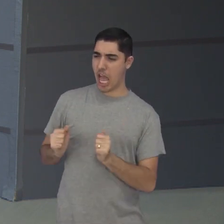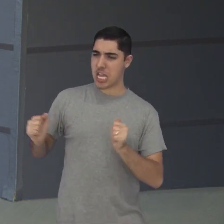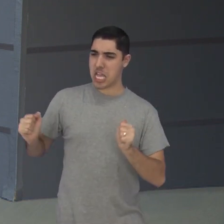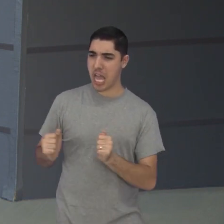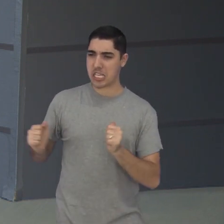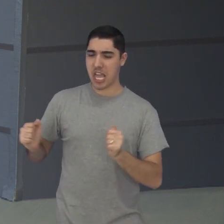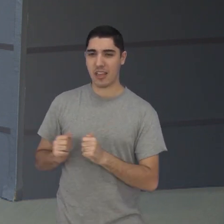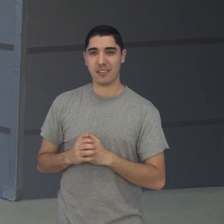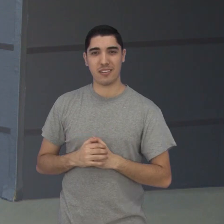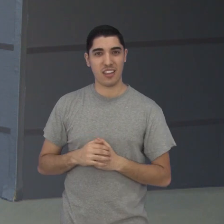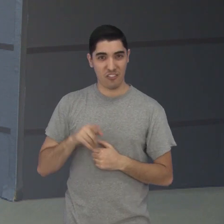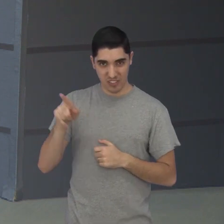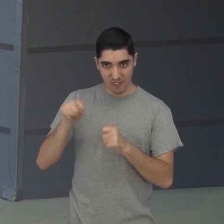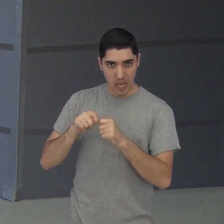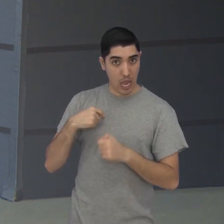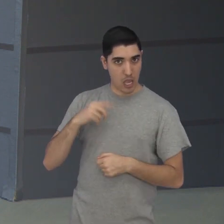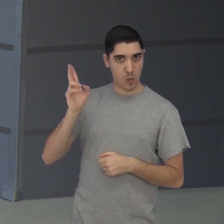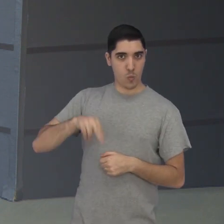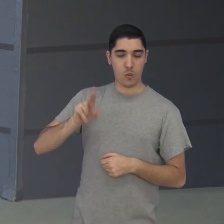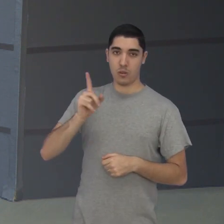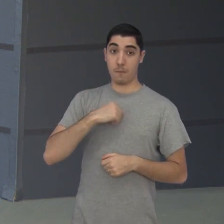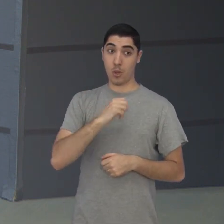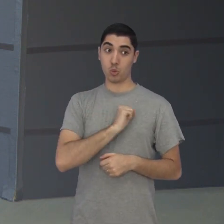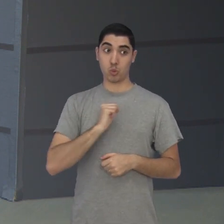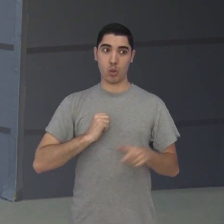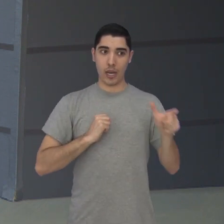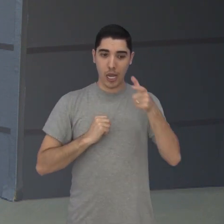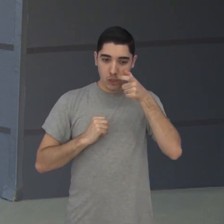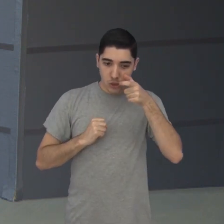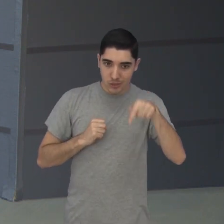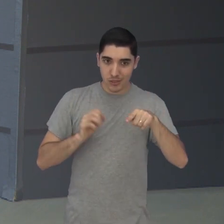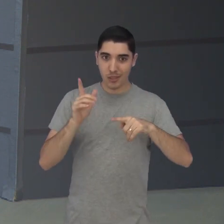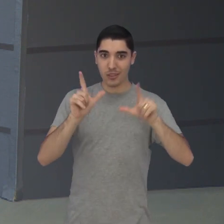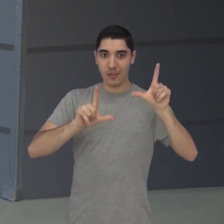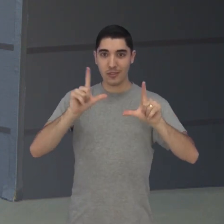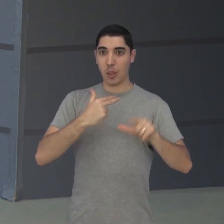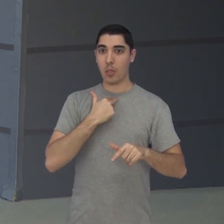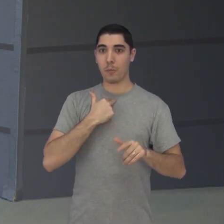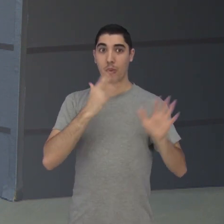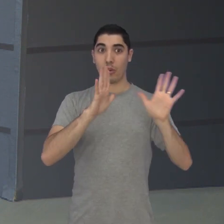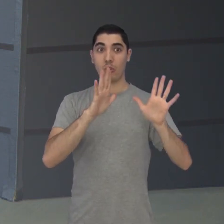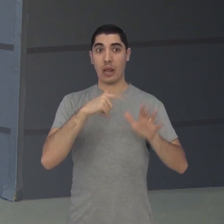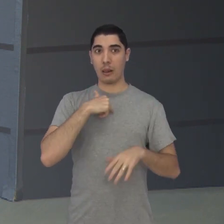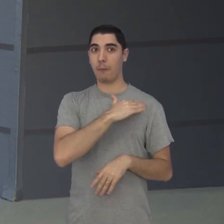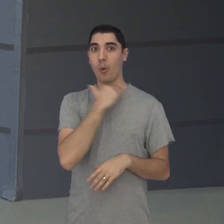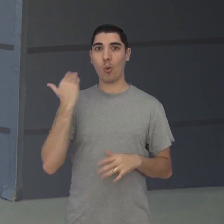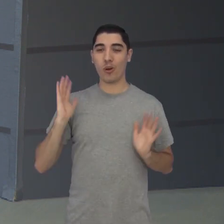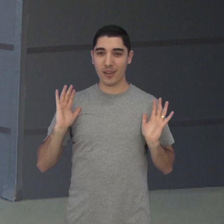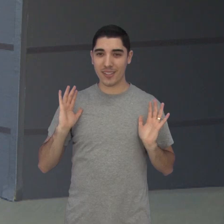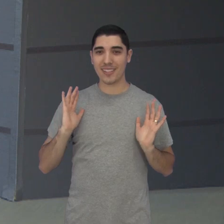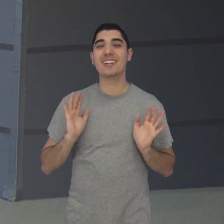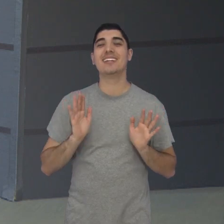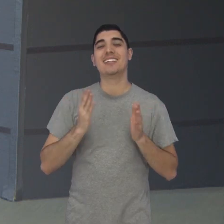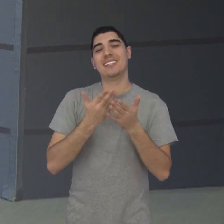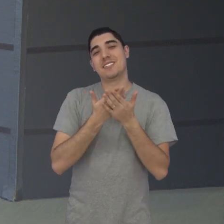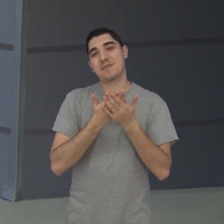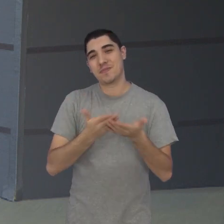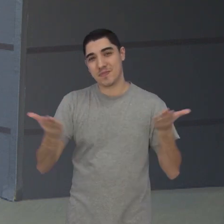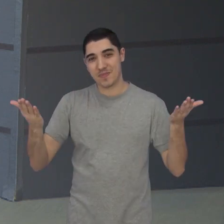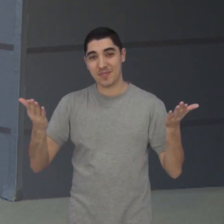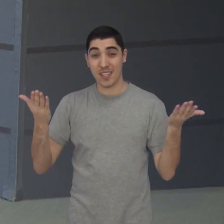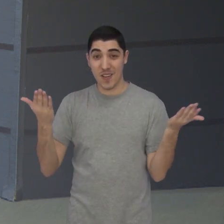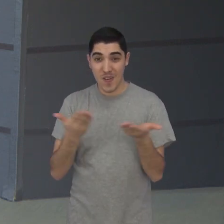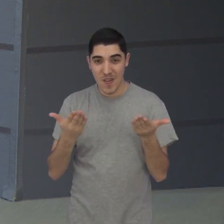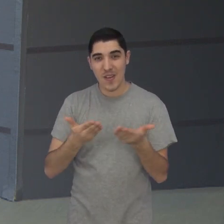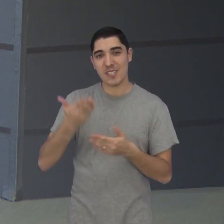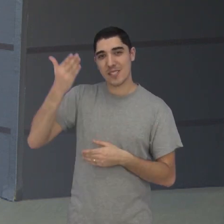nheque, nheque fraco. Meu Deus do céu, não tô fazendo não, pelo amor de Deus, meu sogro vê esse programa aí, você não pode falar isso daí não, senão eu tô lascado. Senhoras